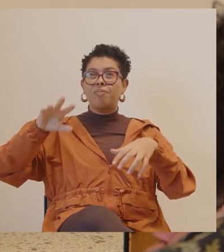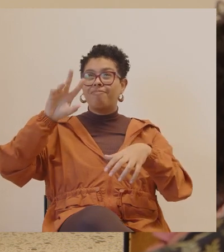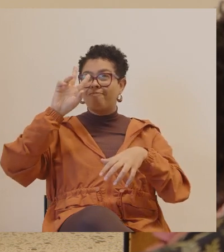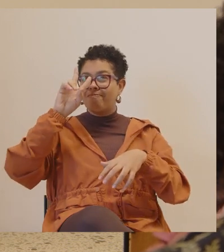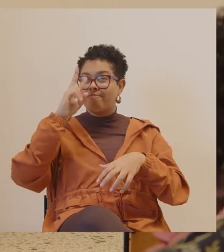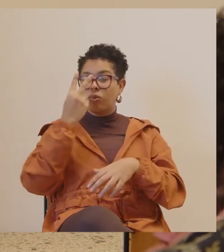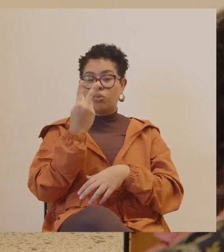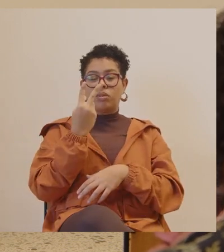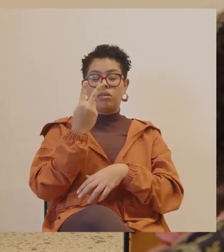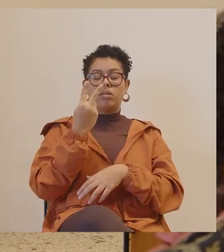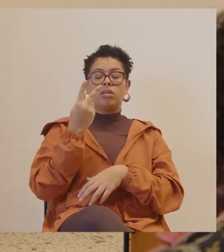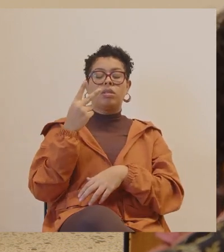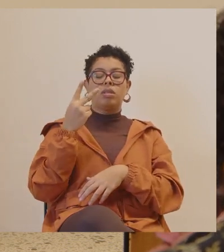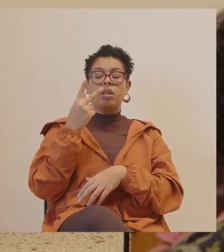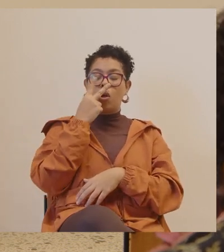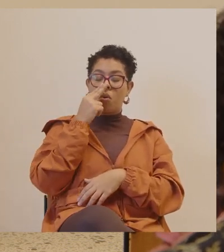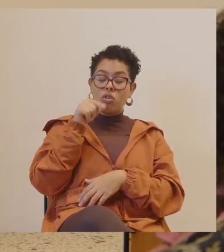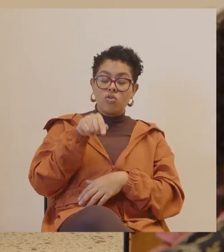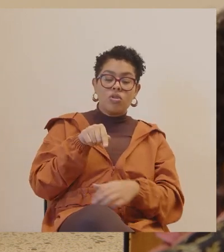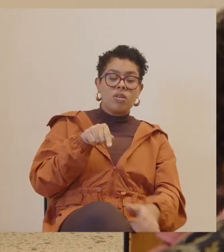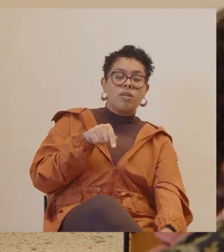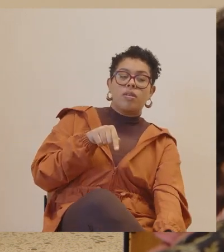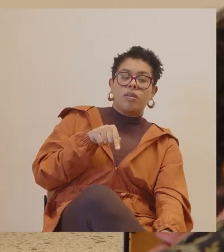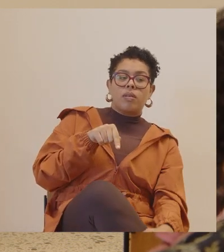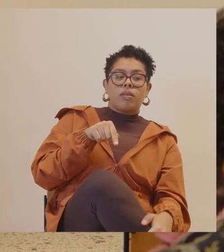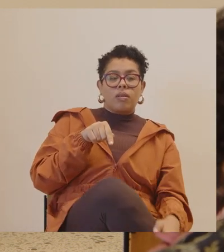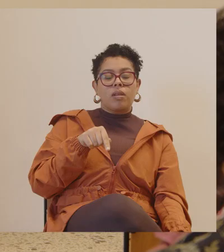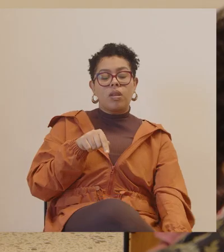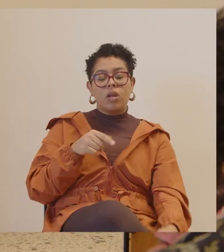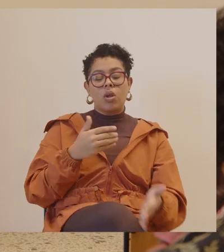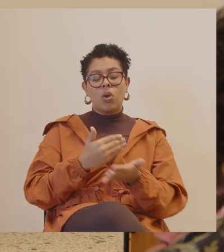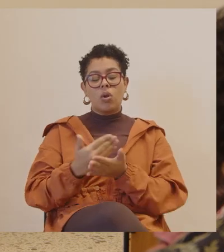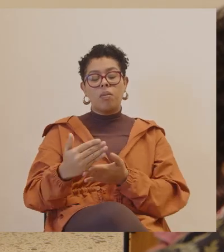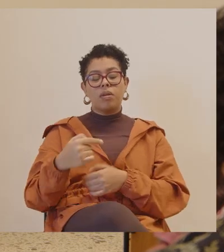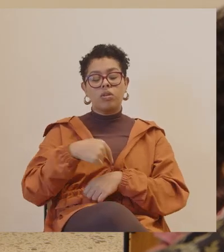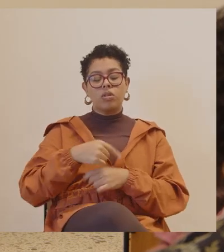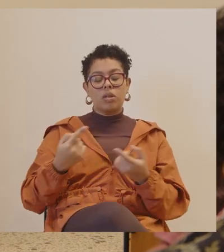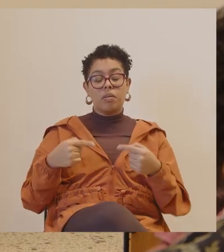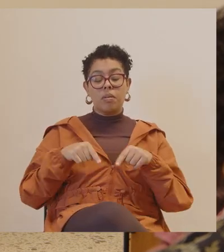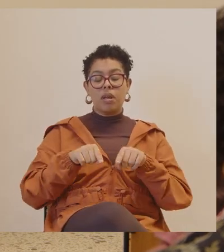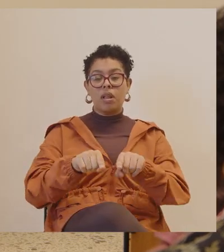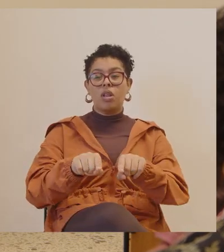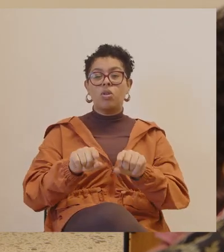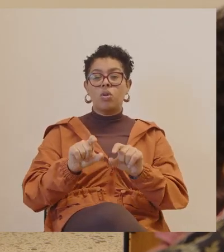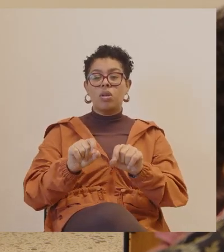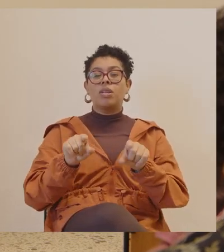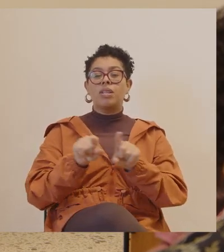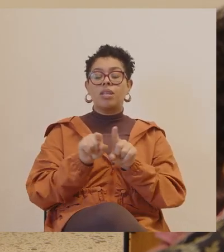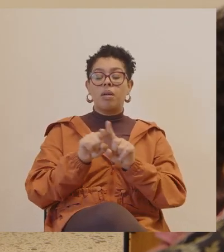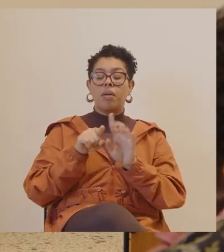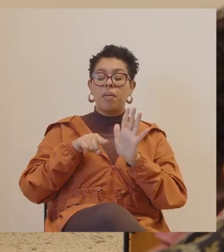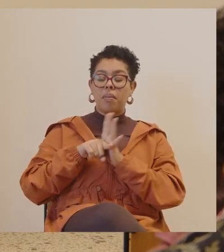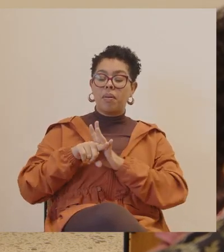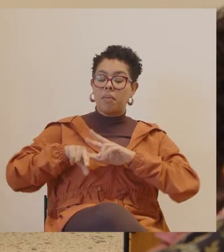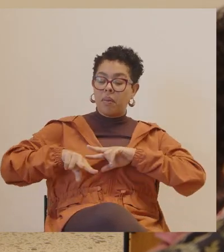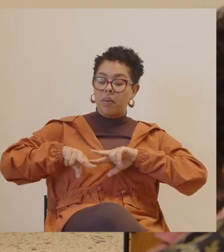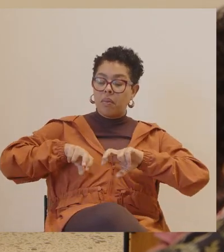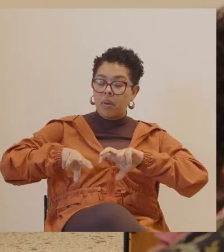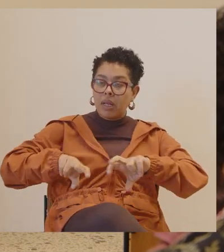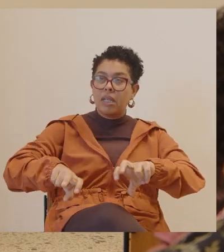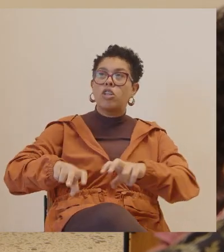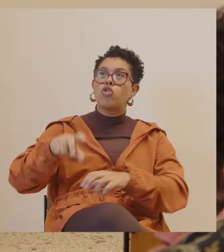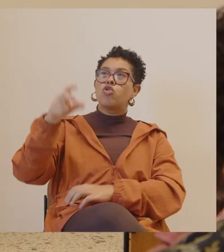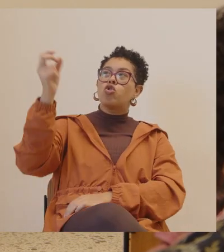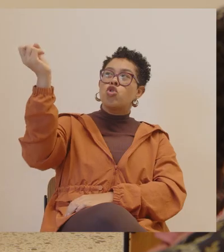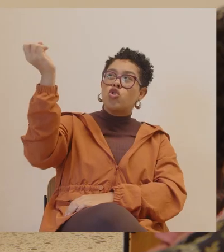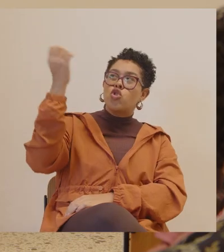ele está... quer dizer, isso vem em paralelo com também pesquisas sobre o espectro luminoso. Então,